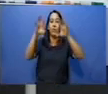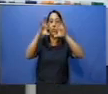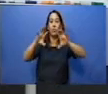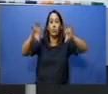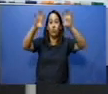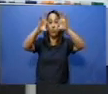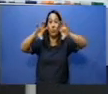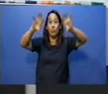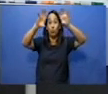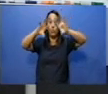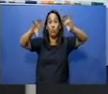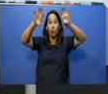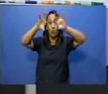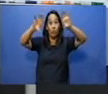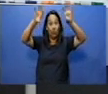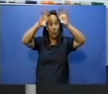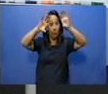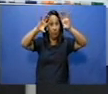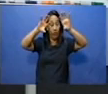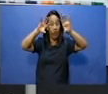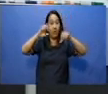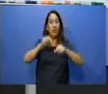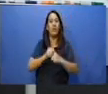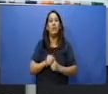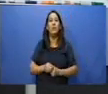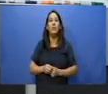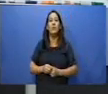Nuvem, esse é o assunto.